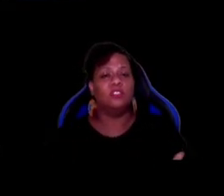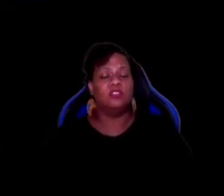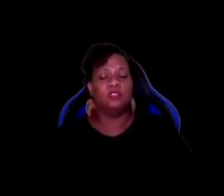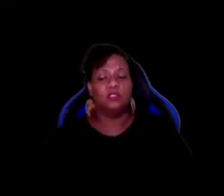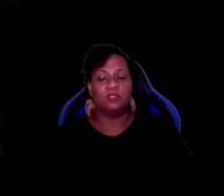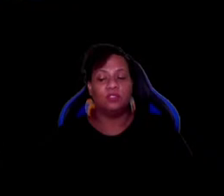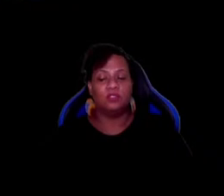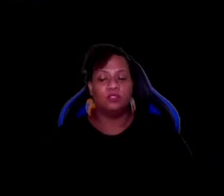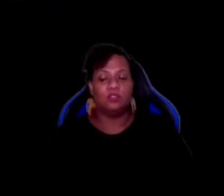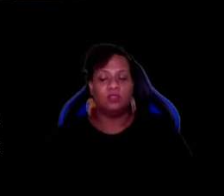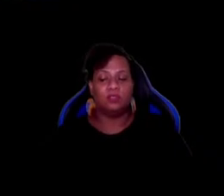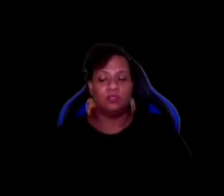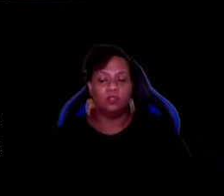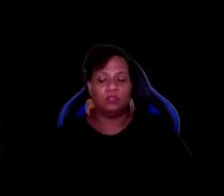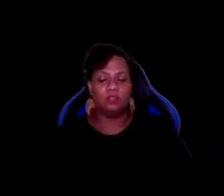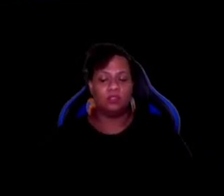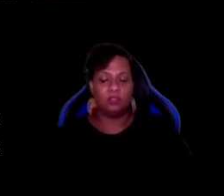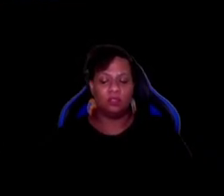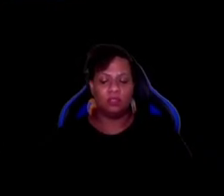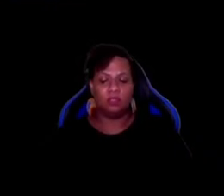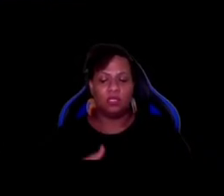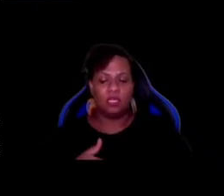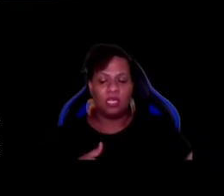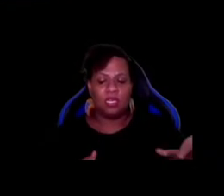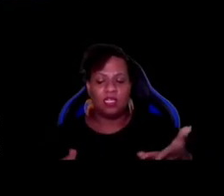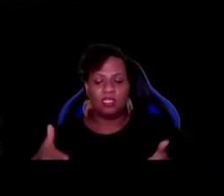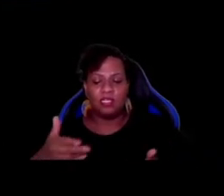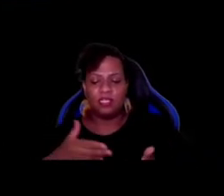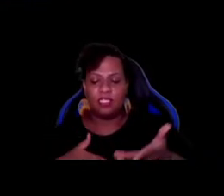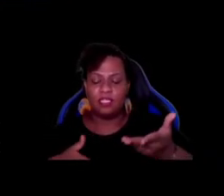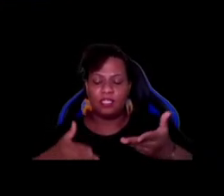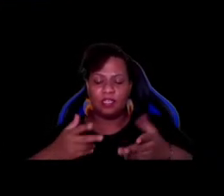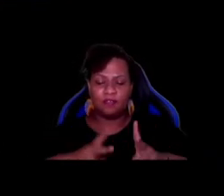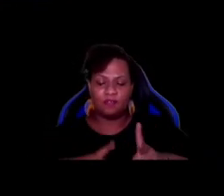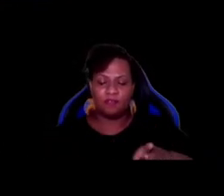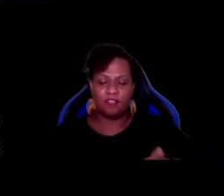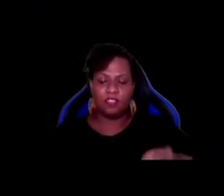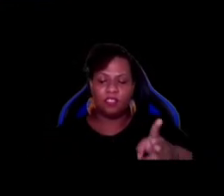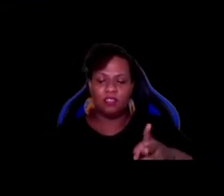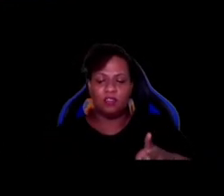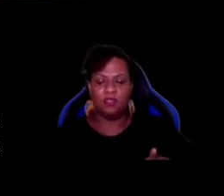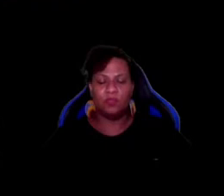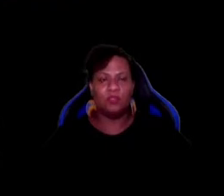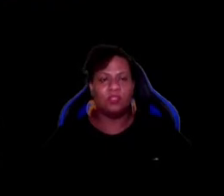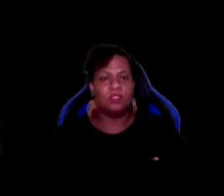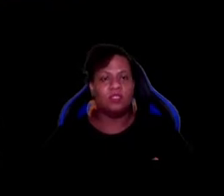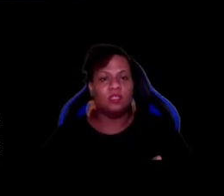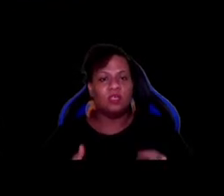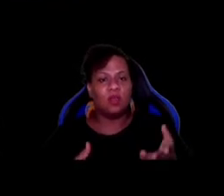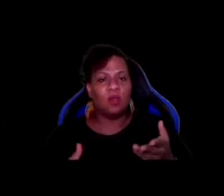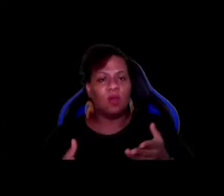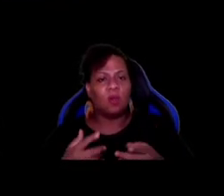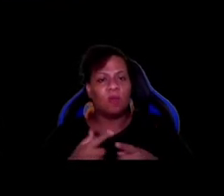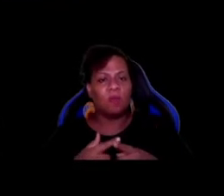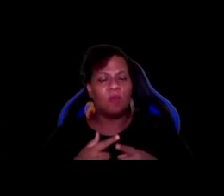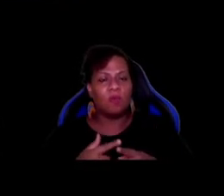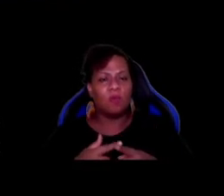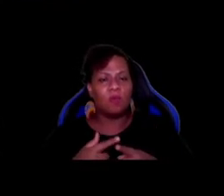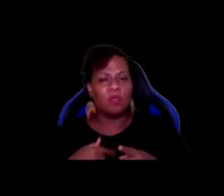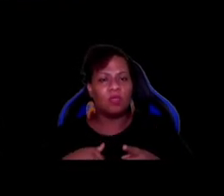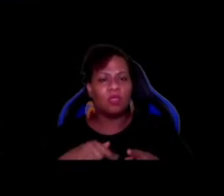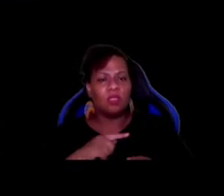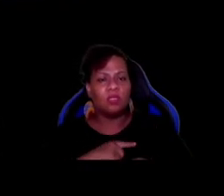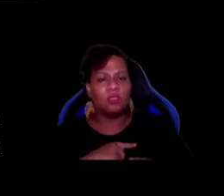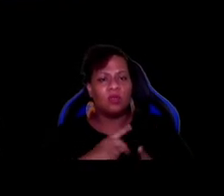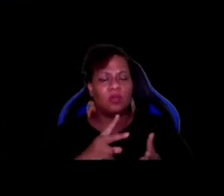esse desafio dessa natureza de convidar as mulheres, né? Porque a gente cria, a gente